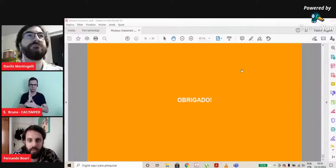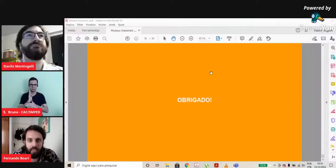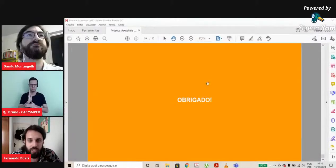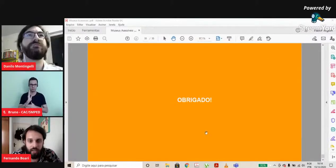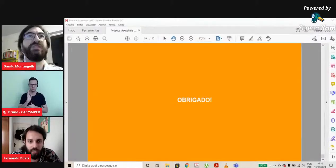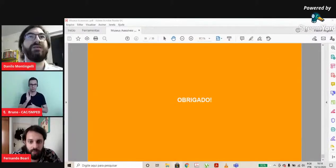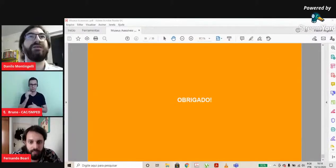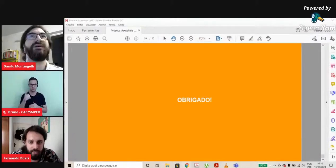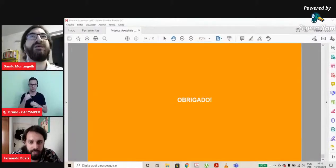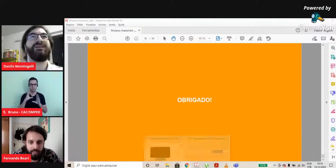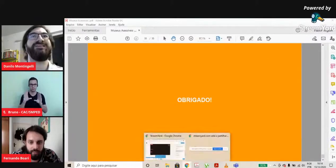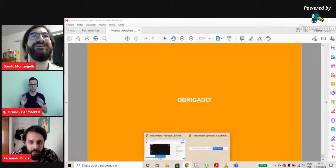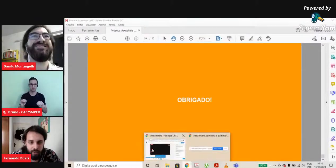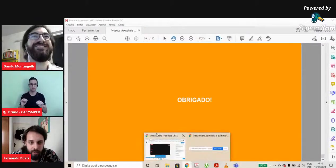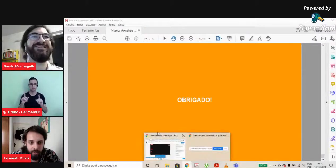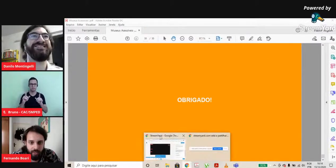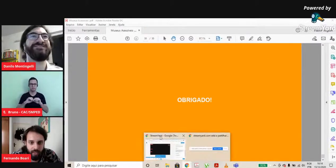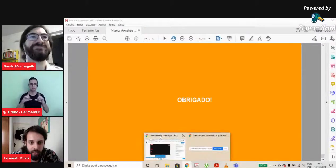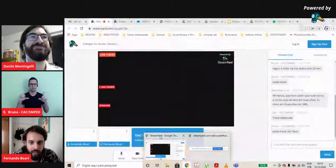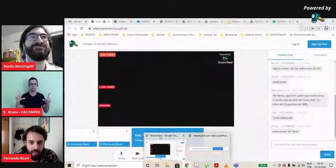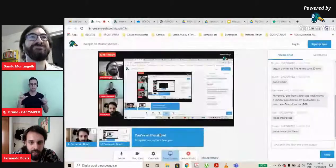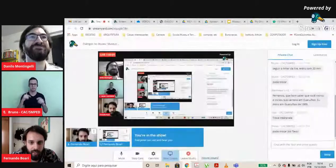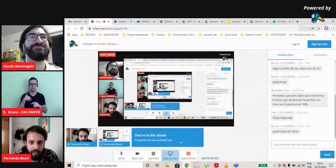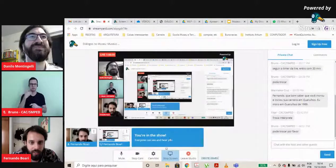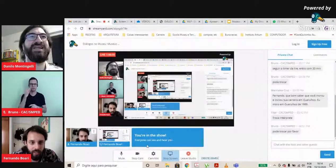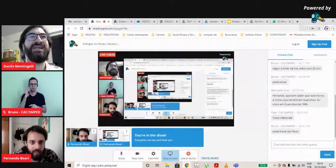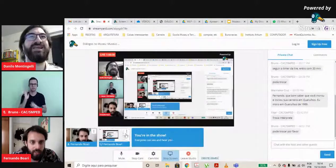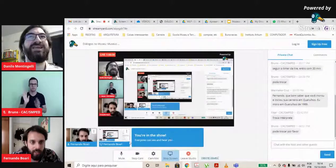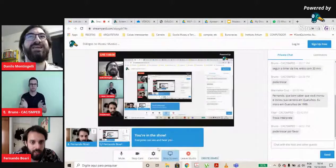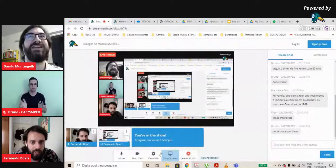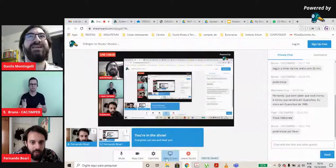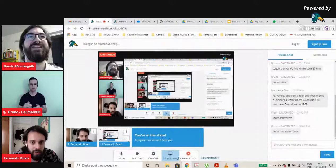até parar já a apresentação, que eu acho que já...